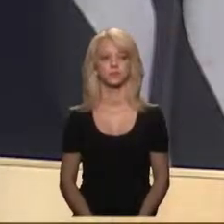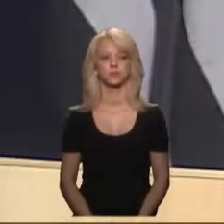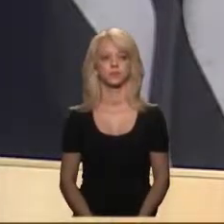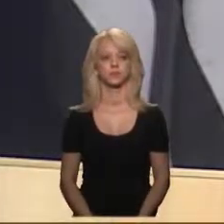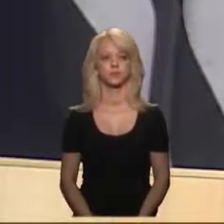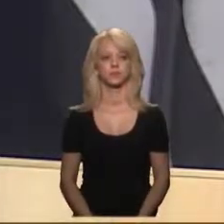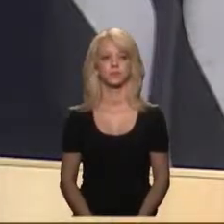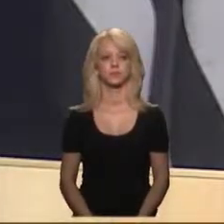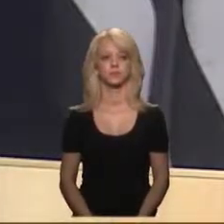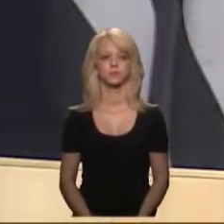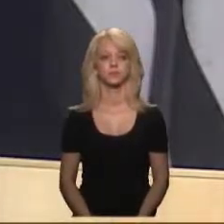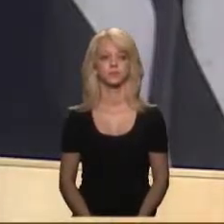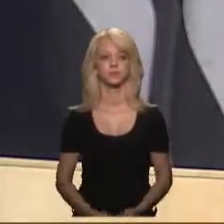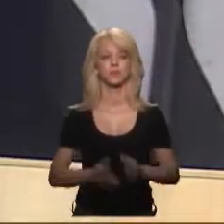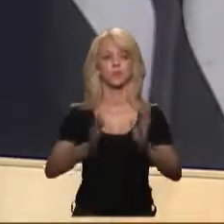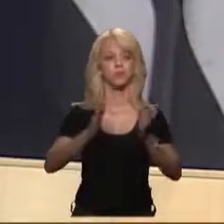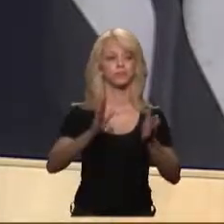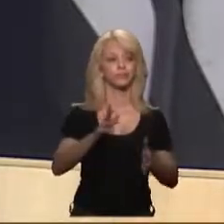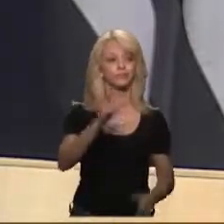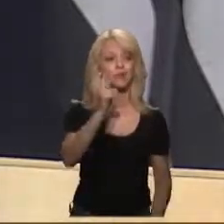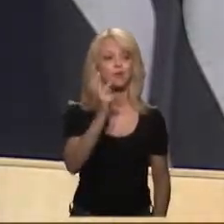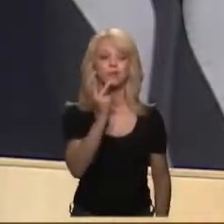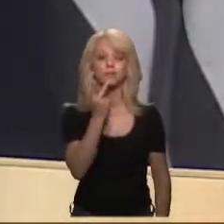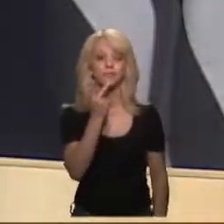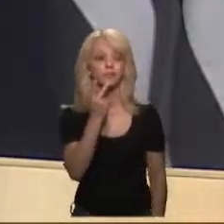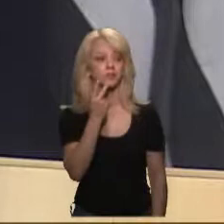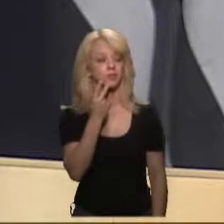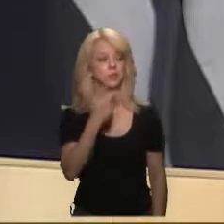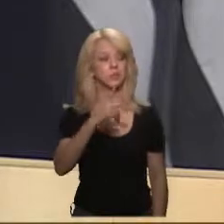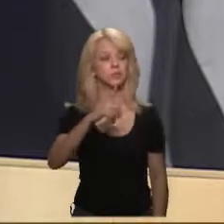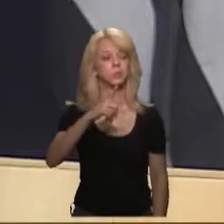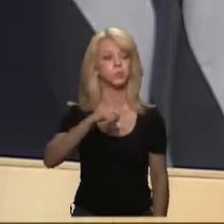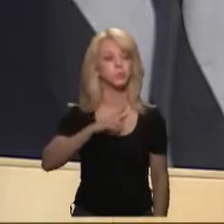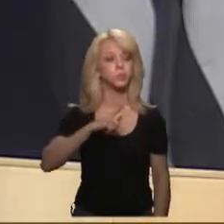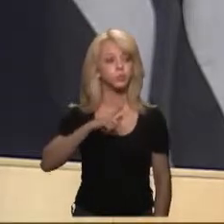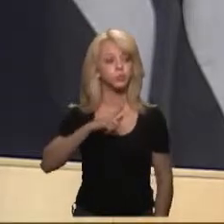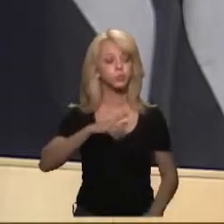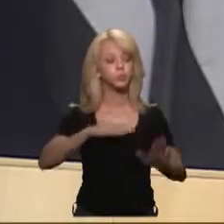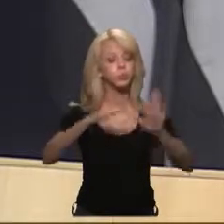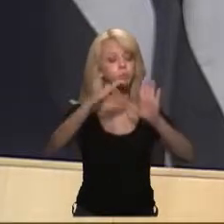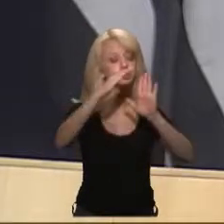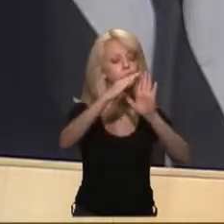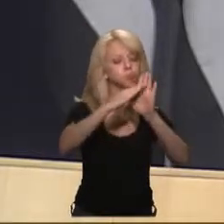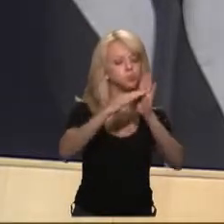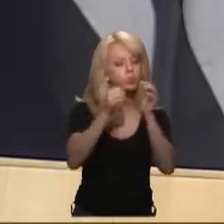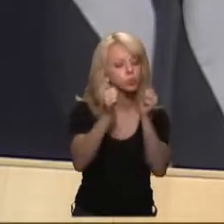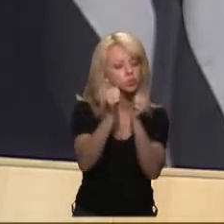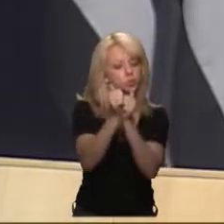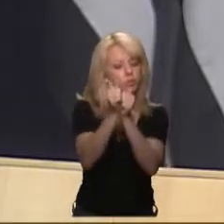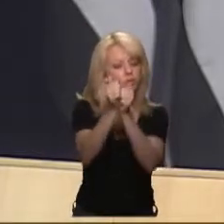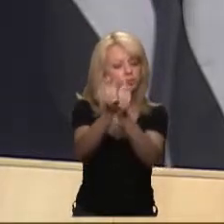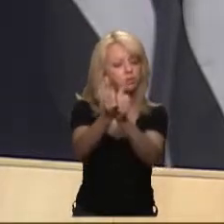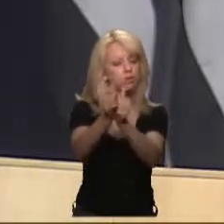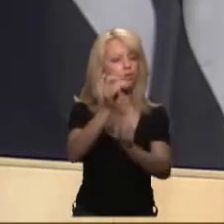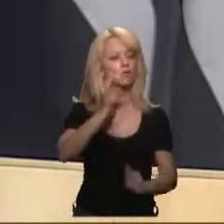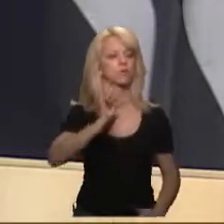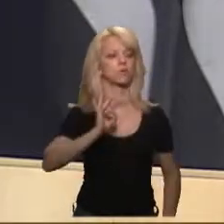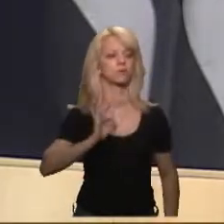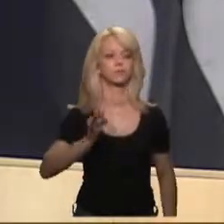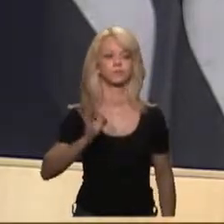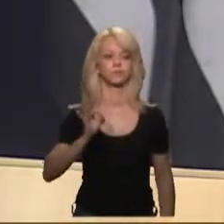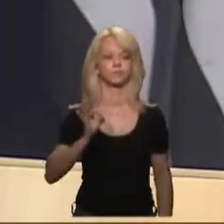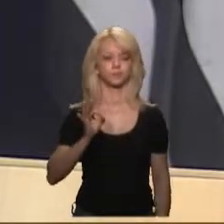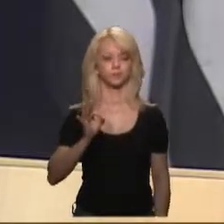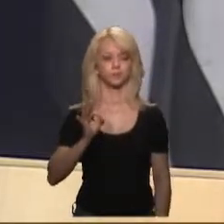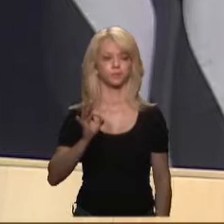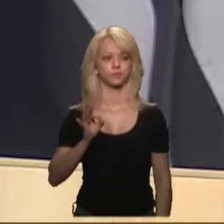é falada. Então, nós temos que ter um certo cronograma. Nós temos um segundo item da ordem do dia, muito importante para casa. Até